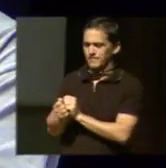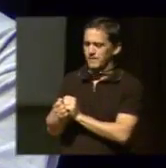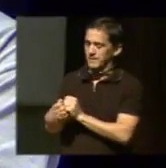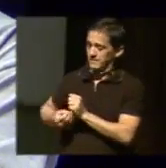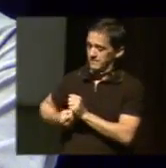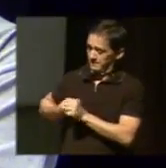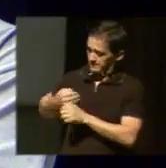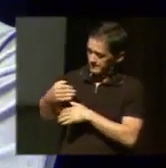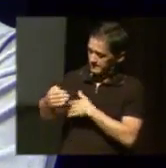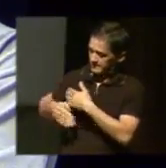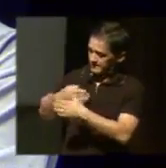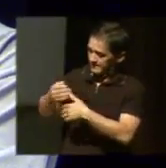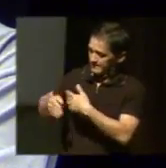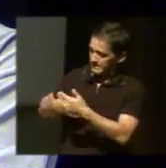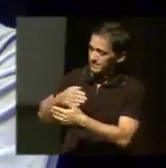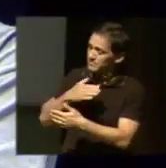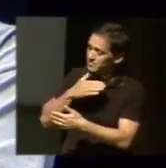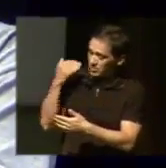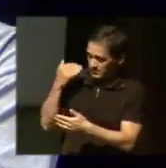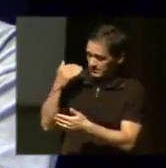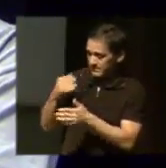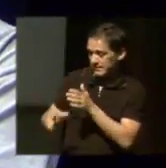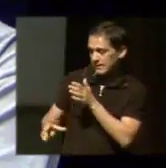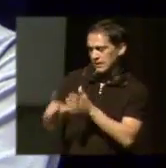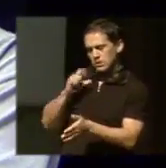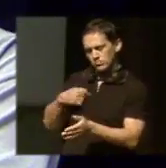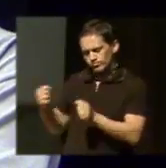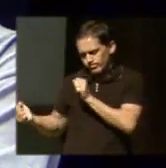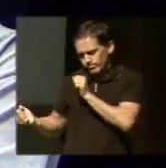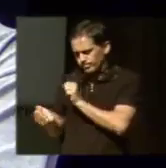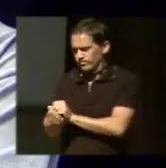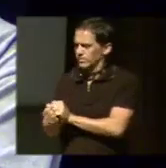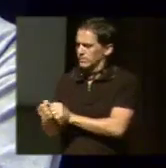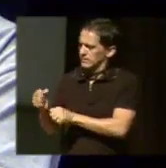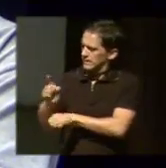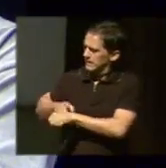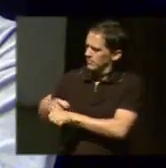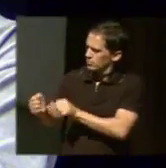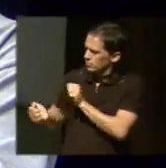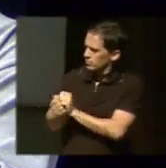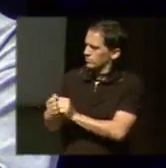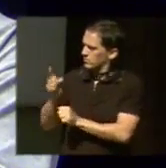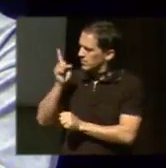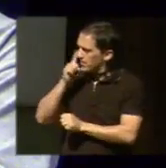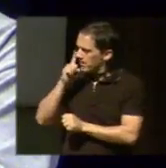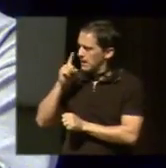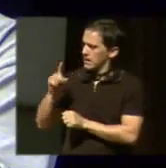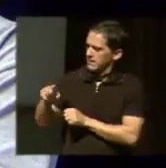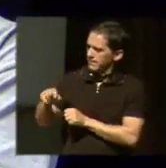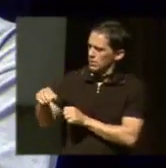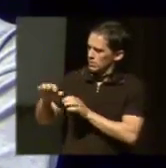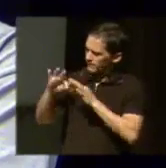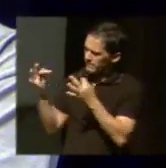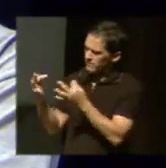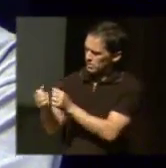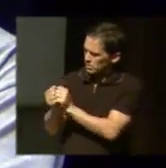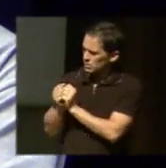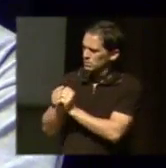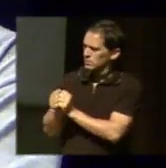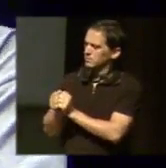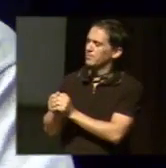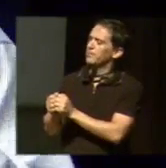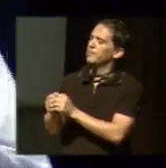vida que eu tenho, vou passar com você, vou passar com a sua mãe e com seus irmãos para me redimir de tudo que eu